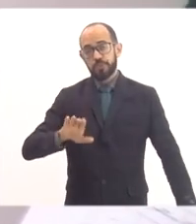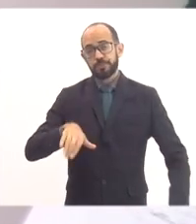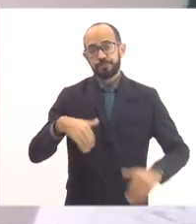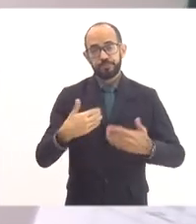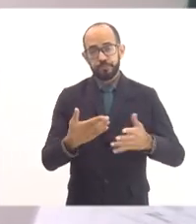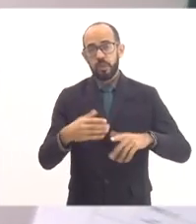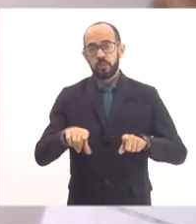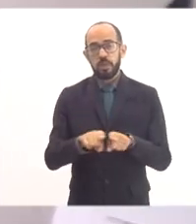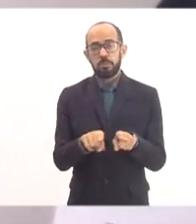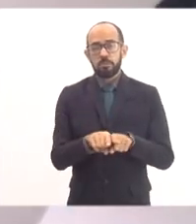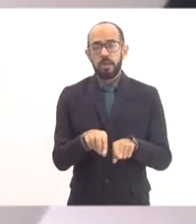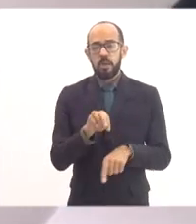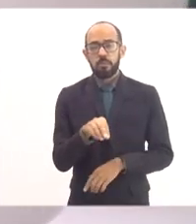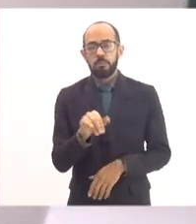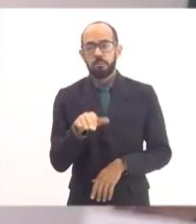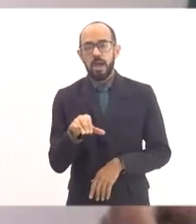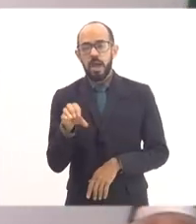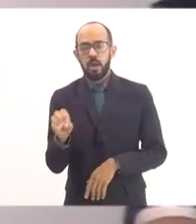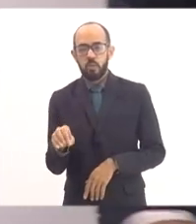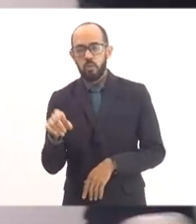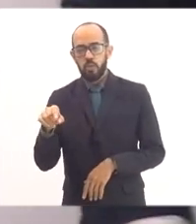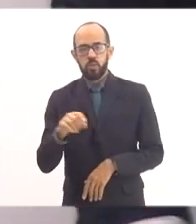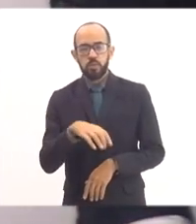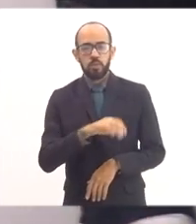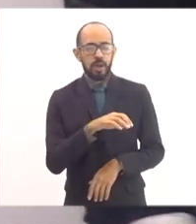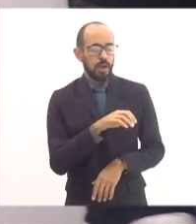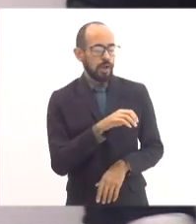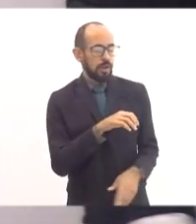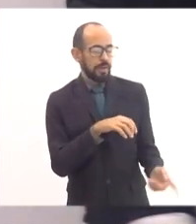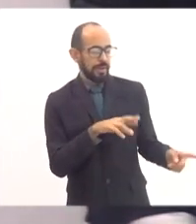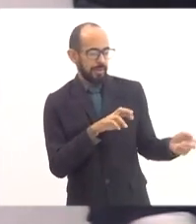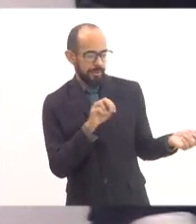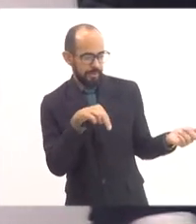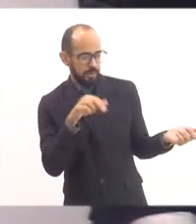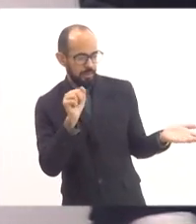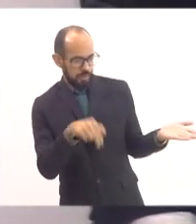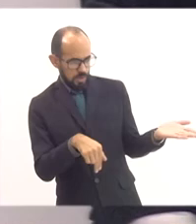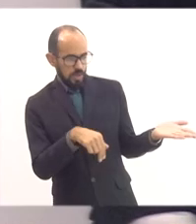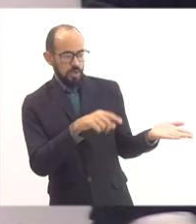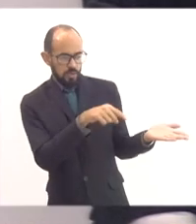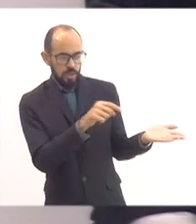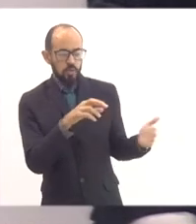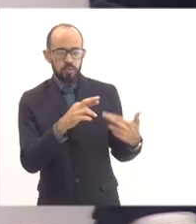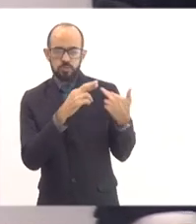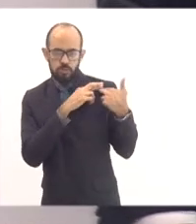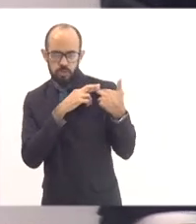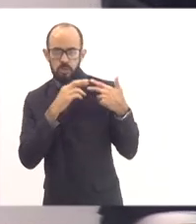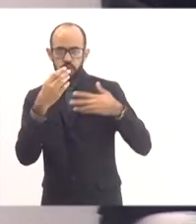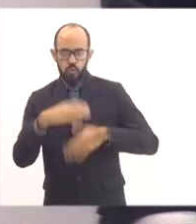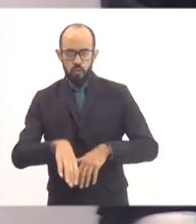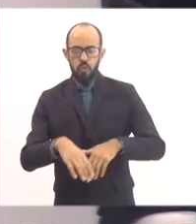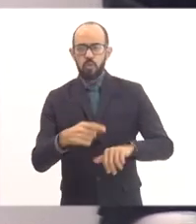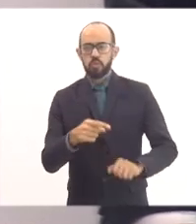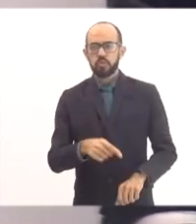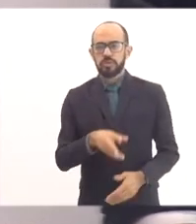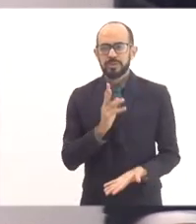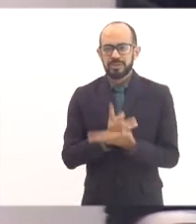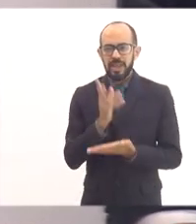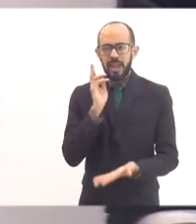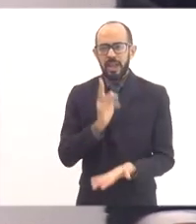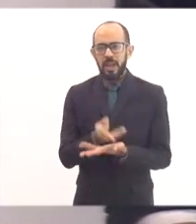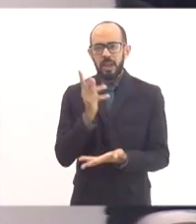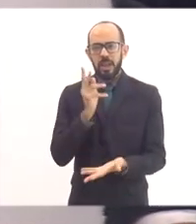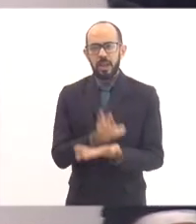Moraes, diretor-geral de pessoal, e o capitão Renan, que trata da parte de concursos, eles têm recebido com uma grande frequência a